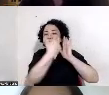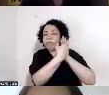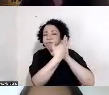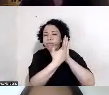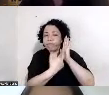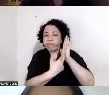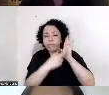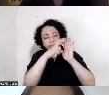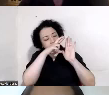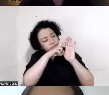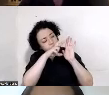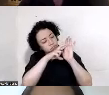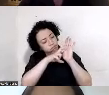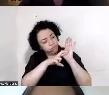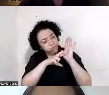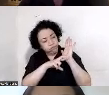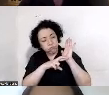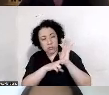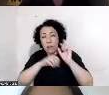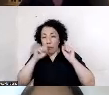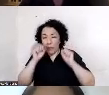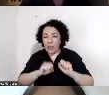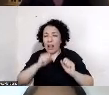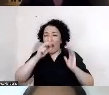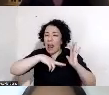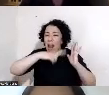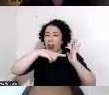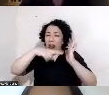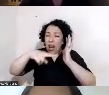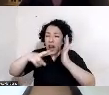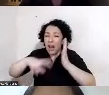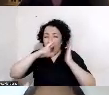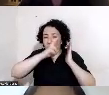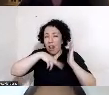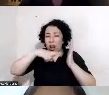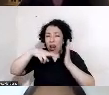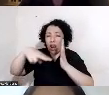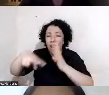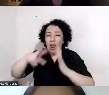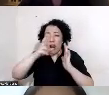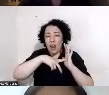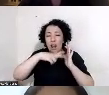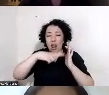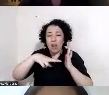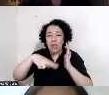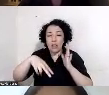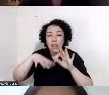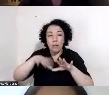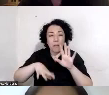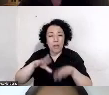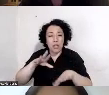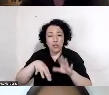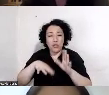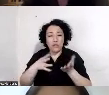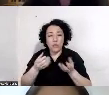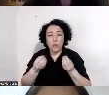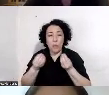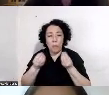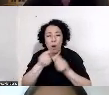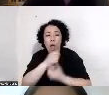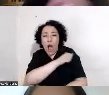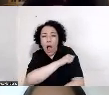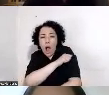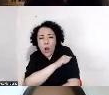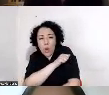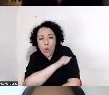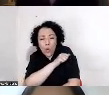se vocês quiserem, vocês podem ler. Mas é muito importante a identificação de talentos e pontos fortes desse aluno. Alunos que